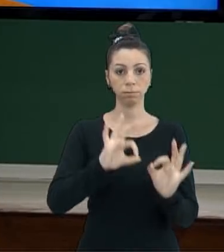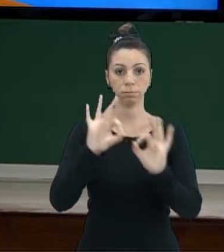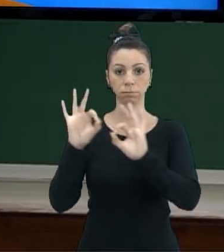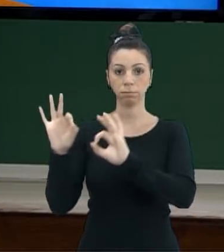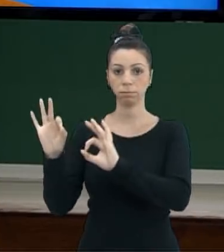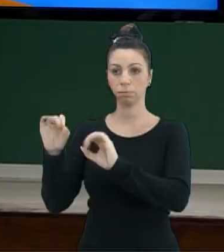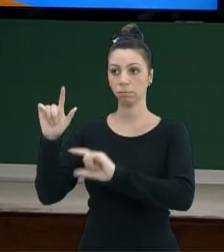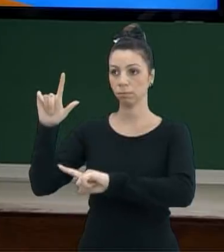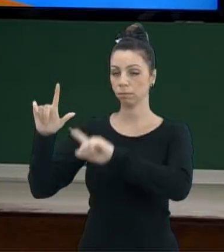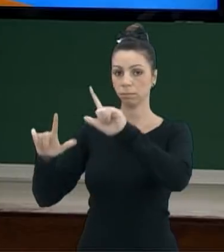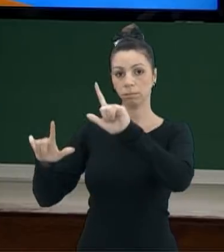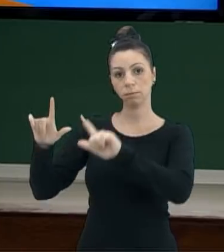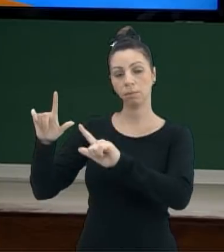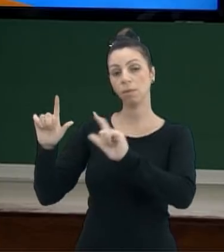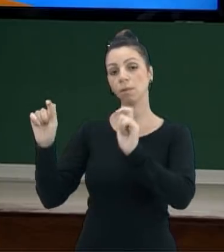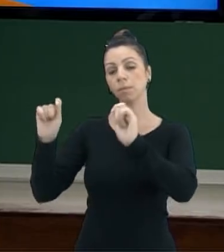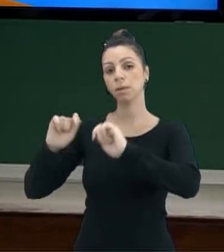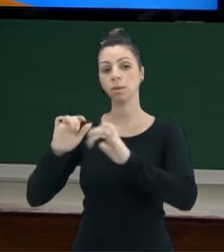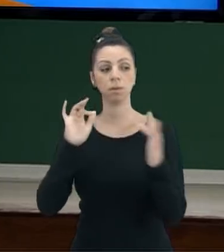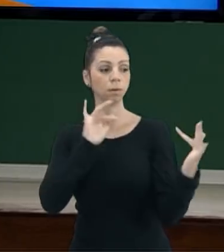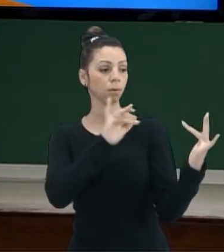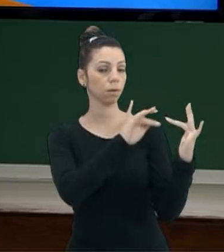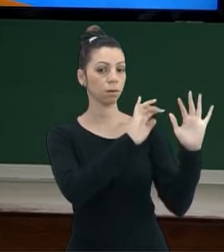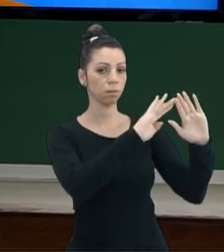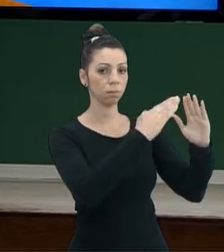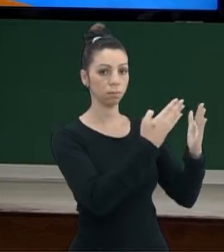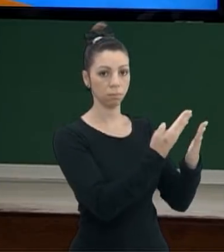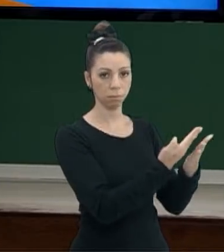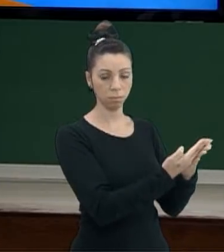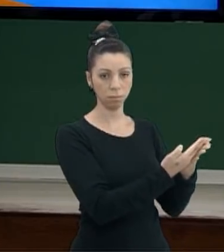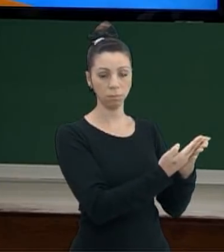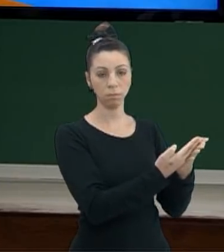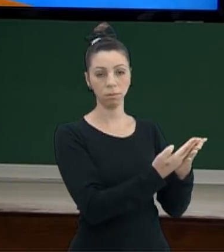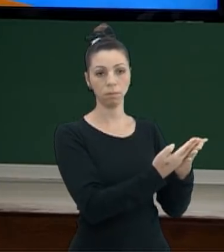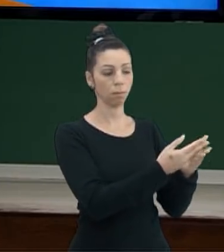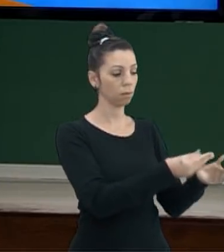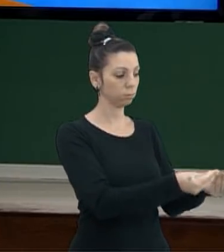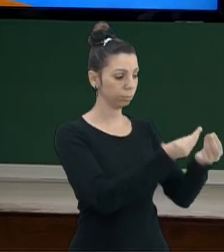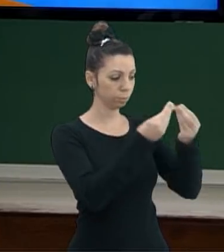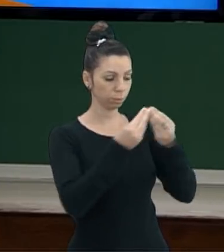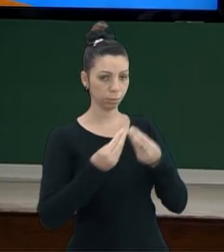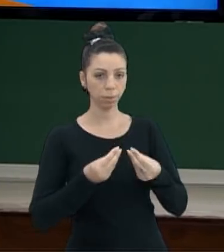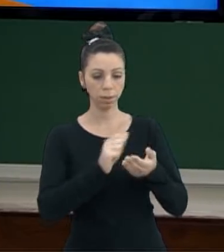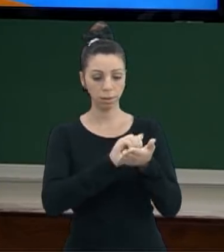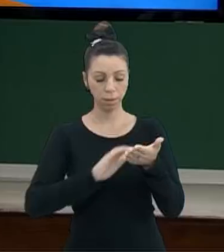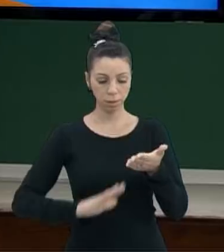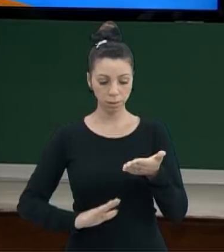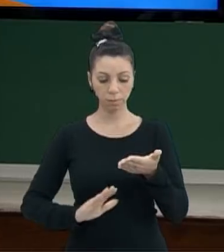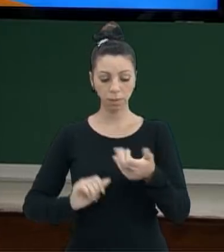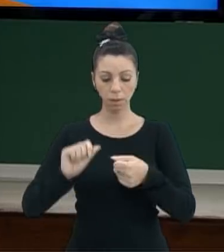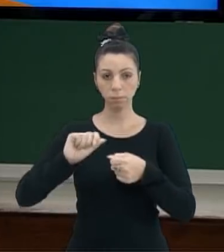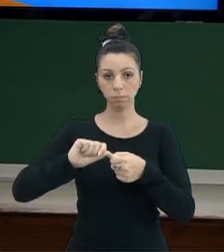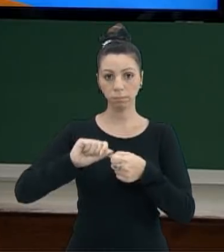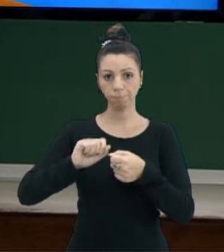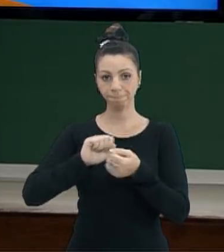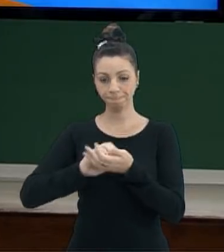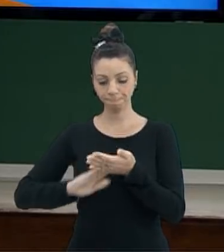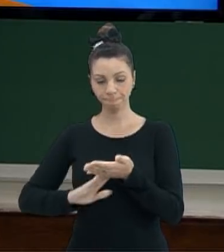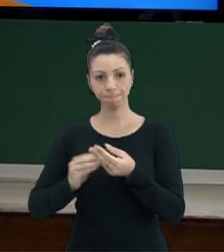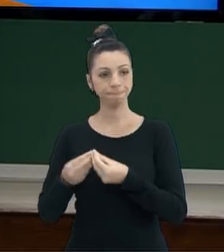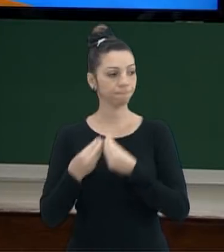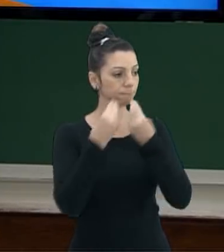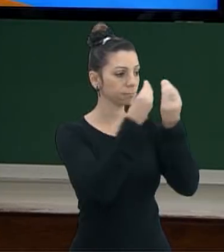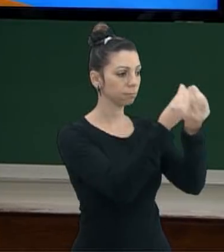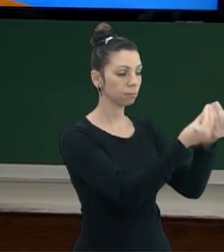pela TV, tem que entrar em contato com a escola para fazer as atividades, ser avaliado, ok? Aí